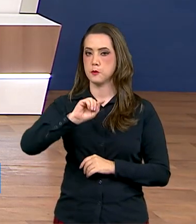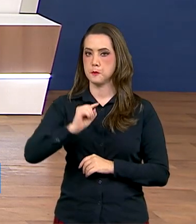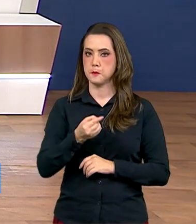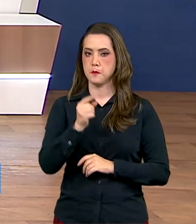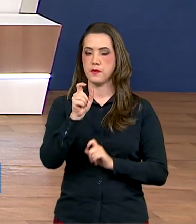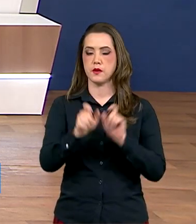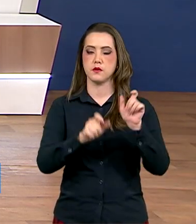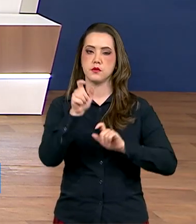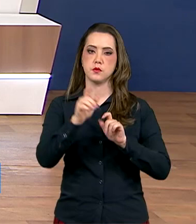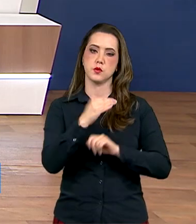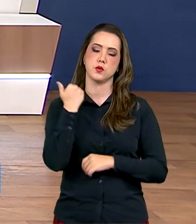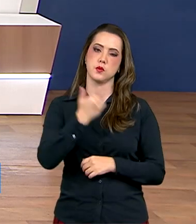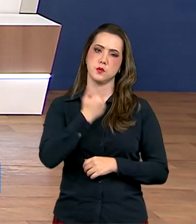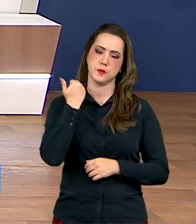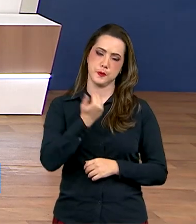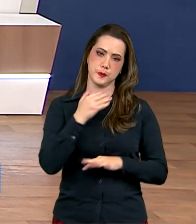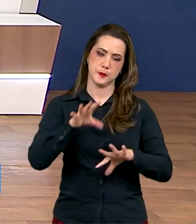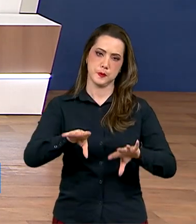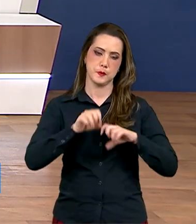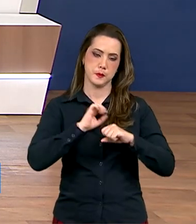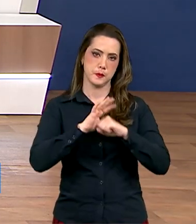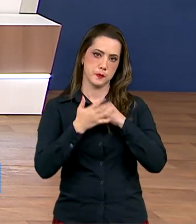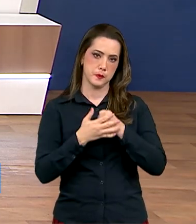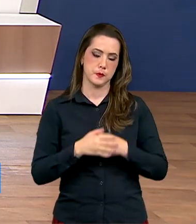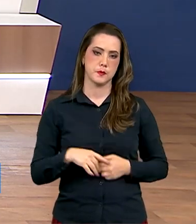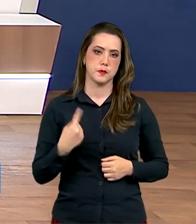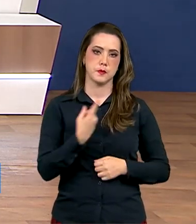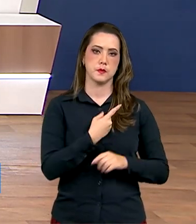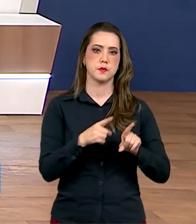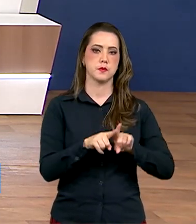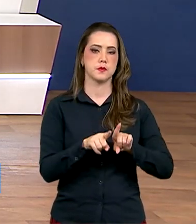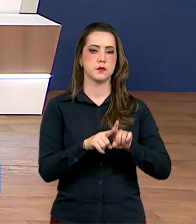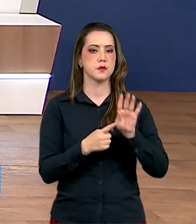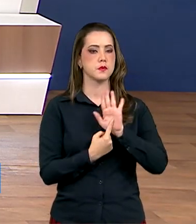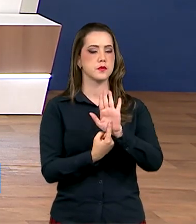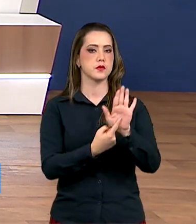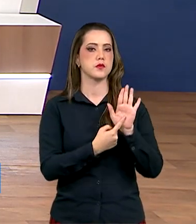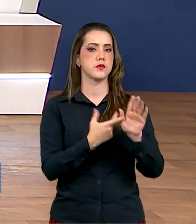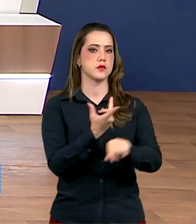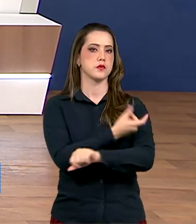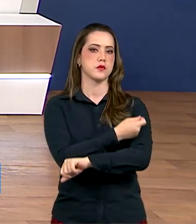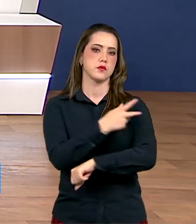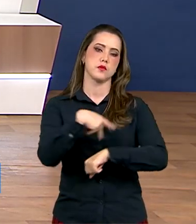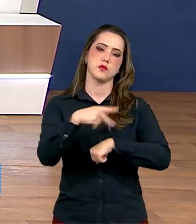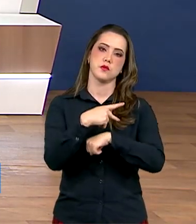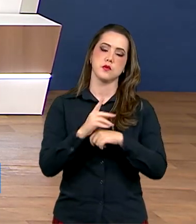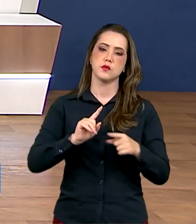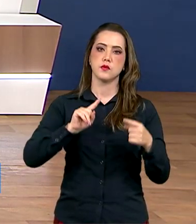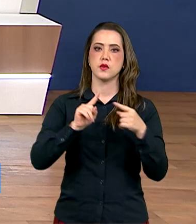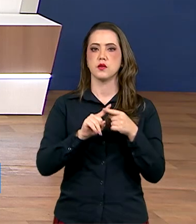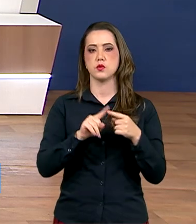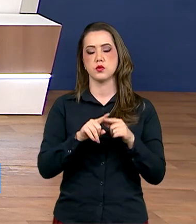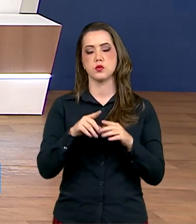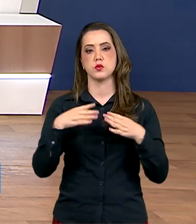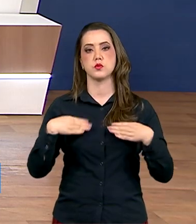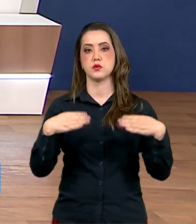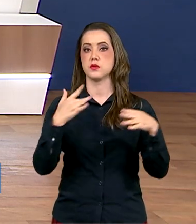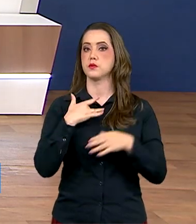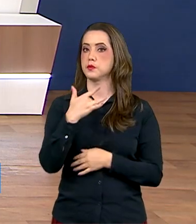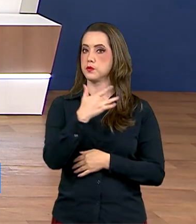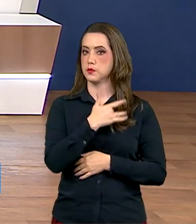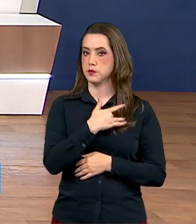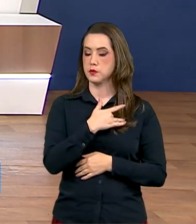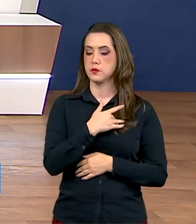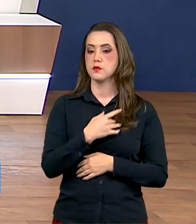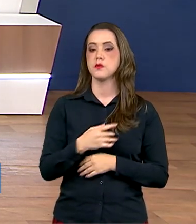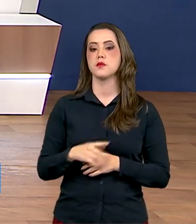690.229 pessoas perderam a vida por conta da Covid. E a gente mostra agora como é que está a vacinação pelo país, segundo dados do Ministério da